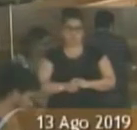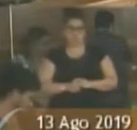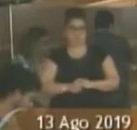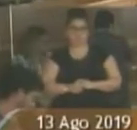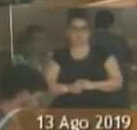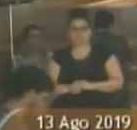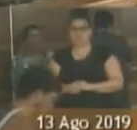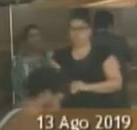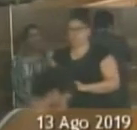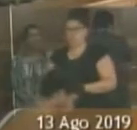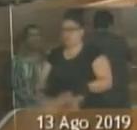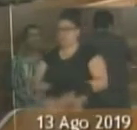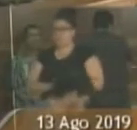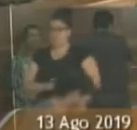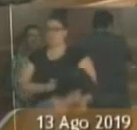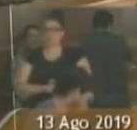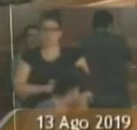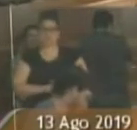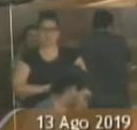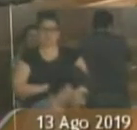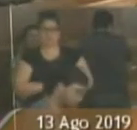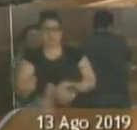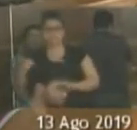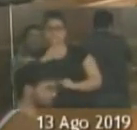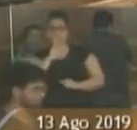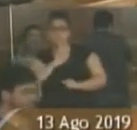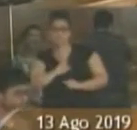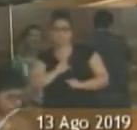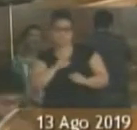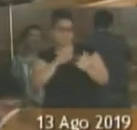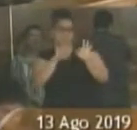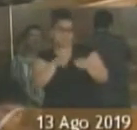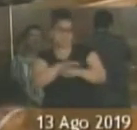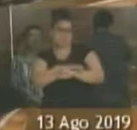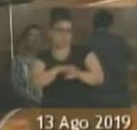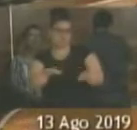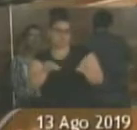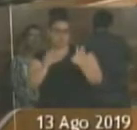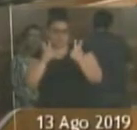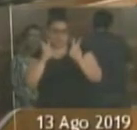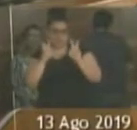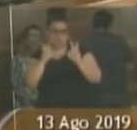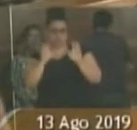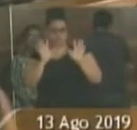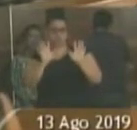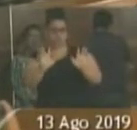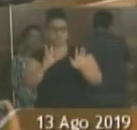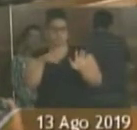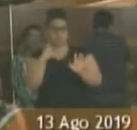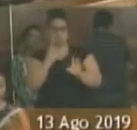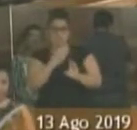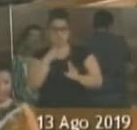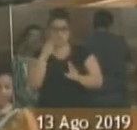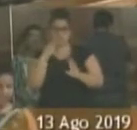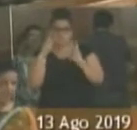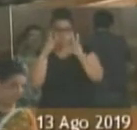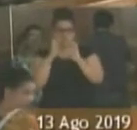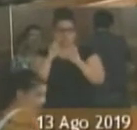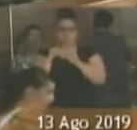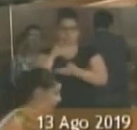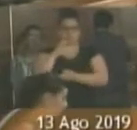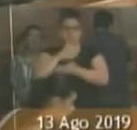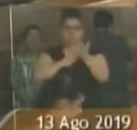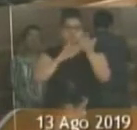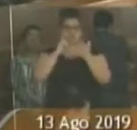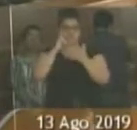Senhor presidente, só para até a questão de a gente encerrar esse assunto, o ponto que está sendo mais levantado aqui, que é da viagem, eu simplesmente